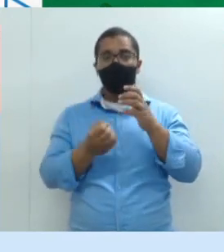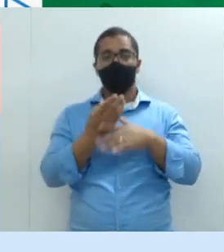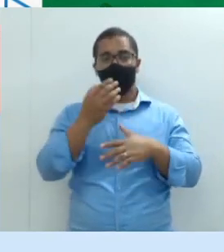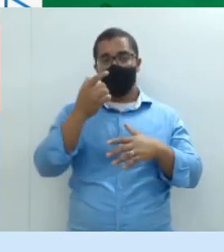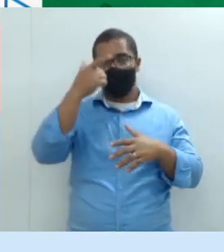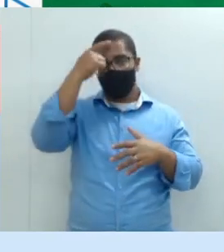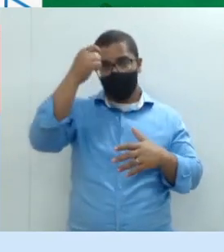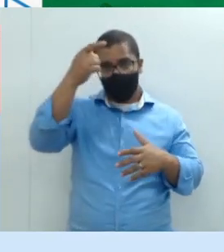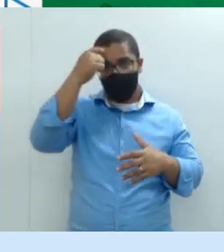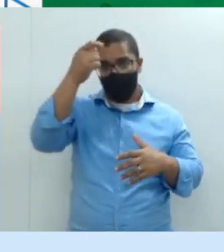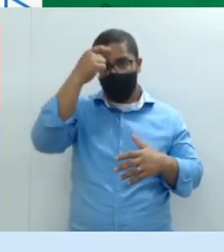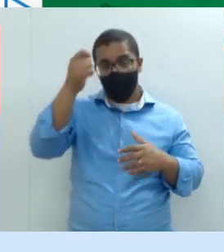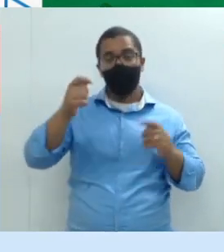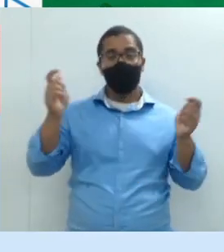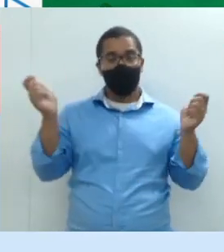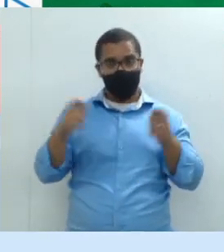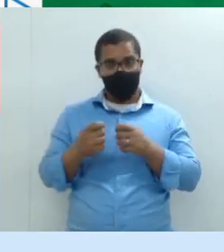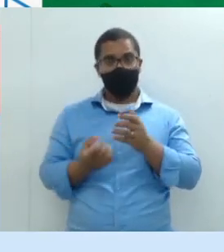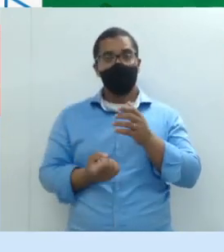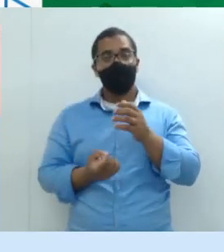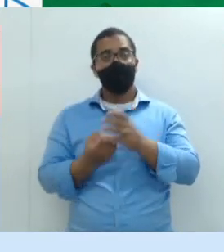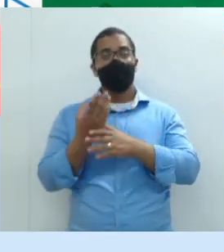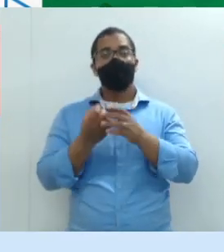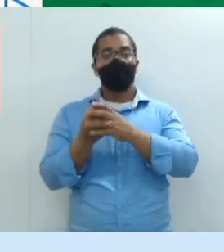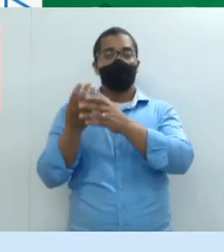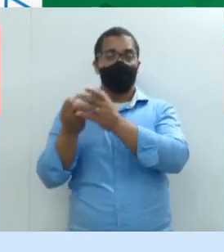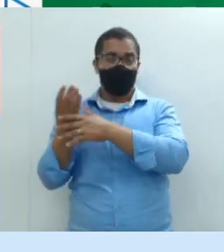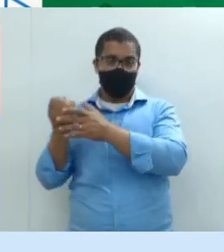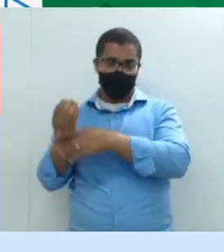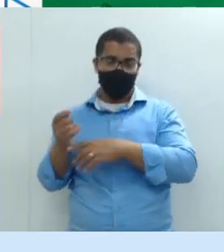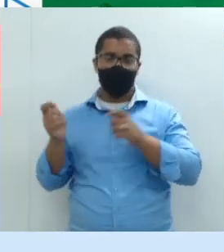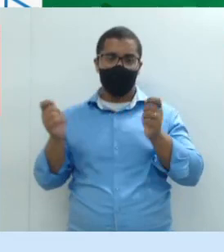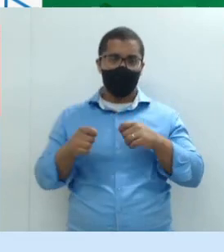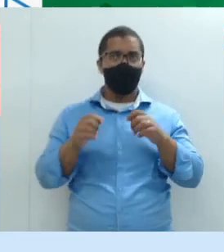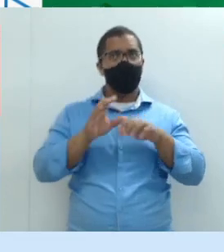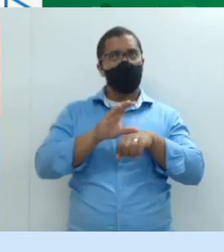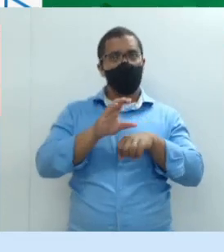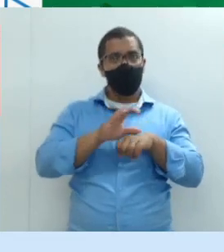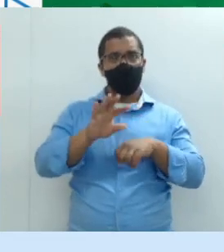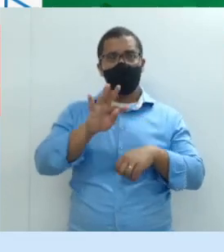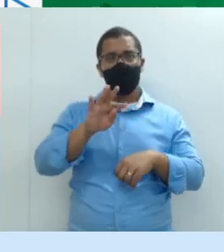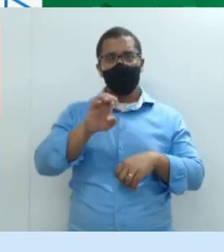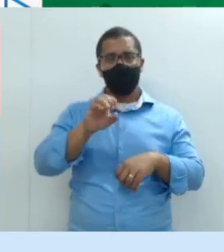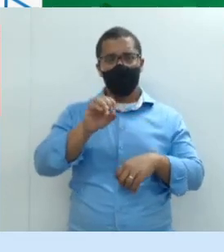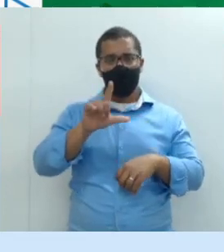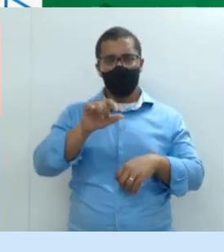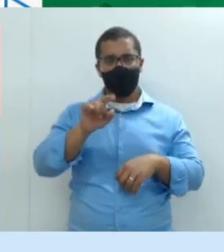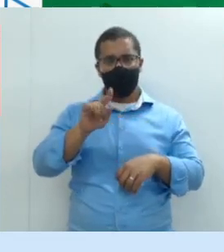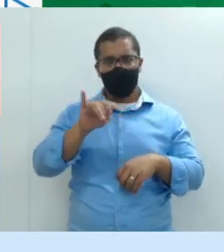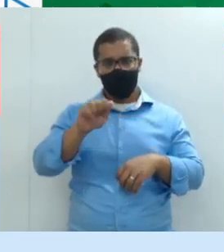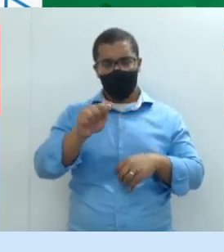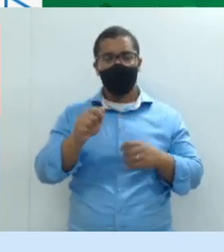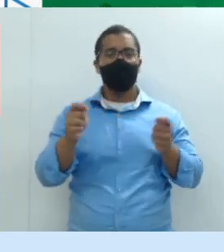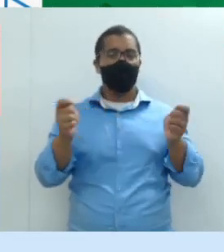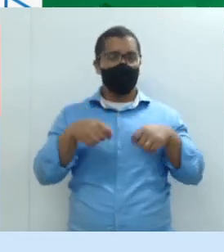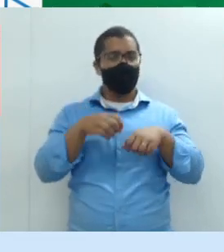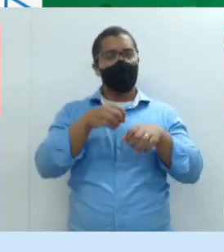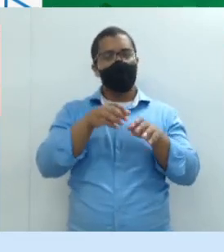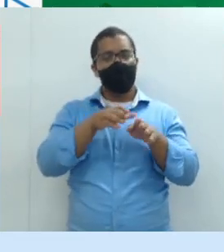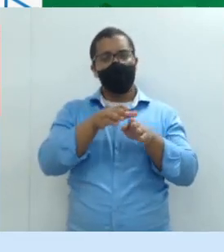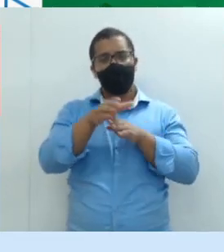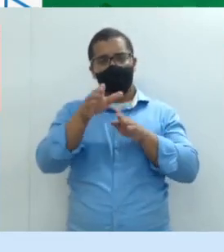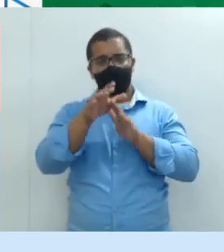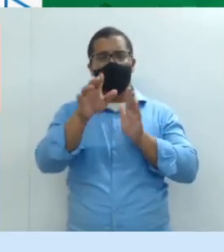universidades, não é isso, elas serão construídas para poder perpassar em cursos de teologia, por exemplo, os princípios e os dogmas da Igreja Católica e